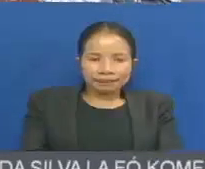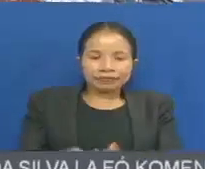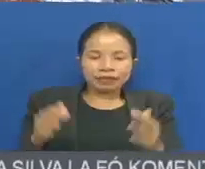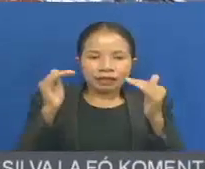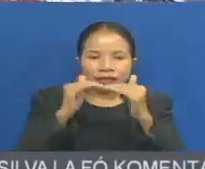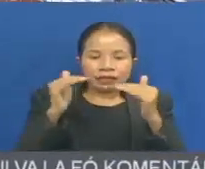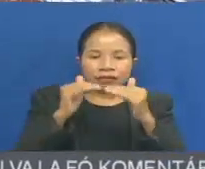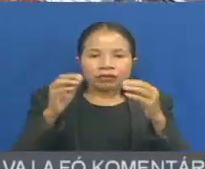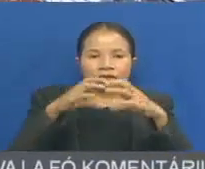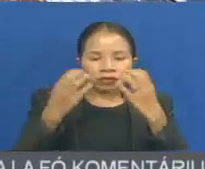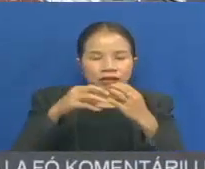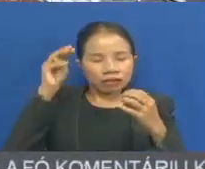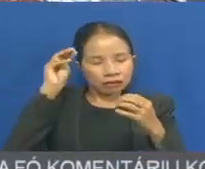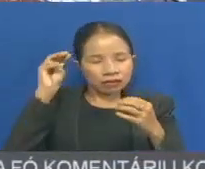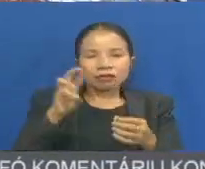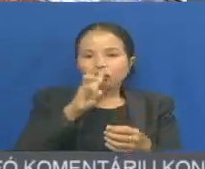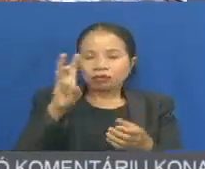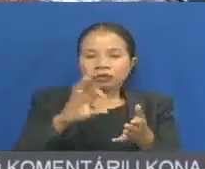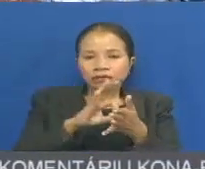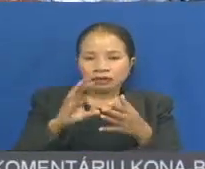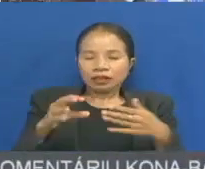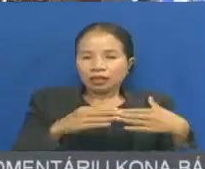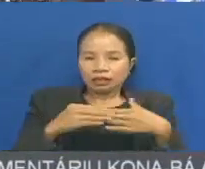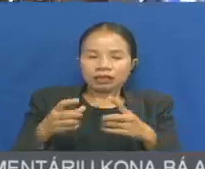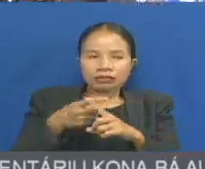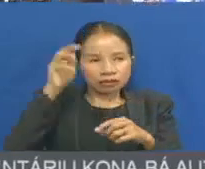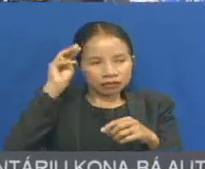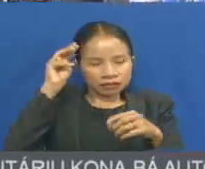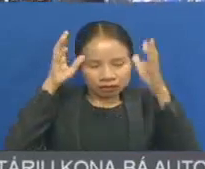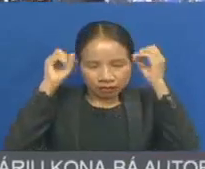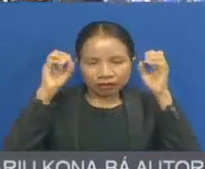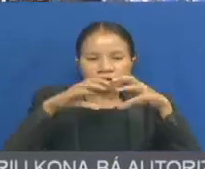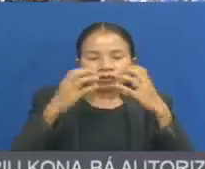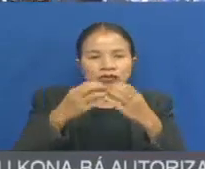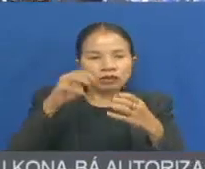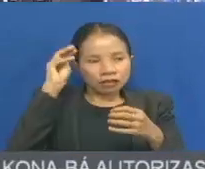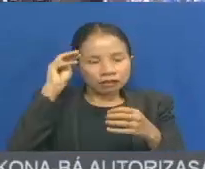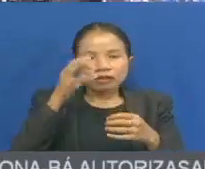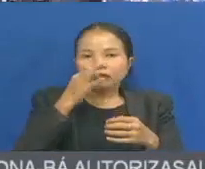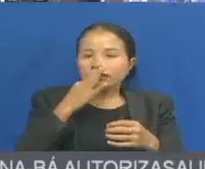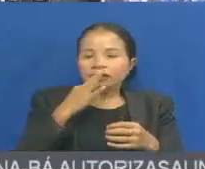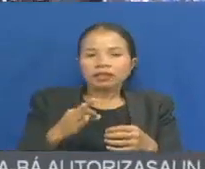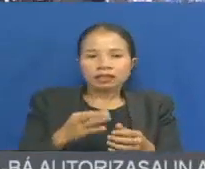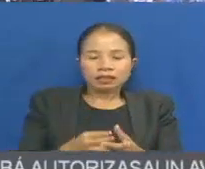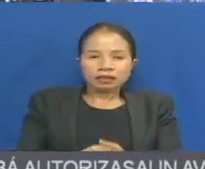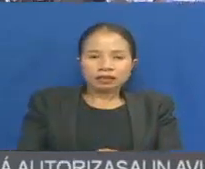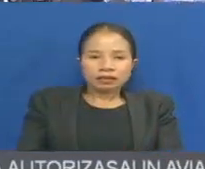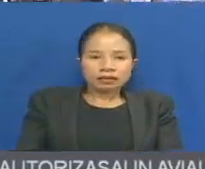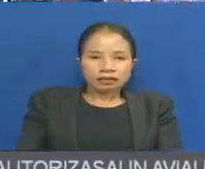Encontro Conselho Ministro, quarta-feira, né? Lidera o Ministro Presidência Conselho Ministro, Fidelis Leite